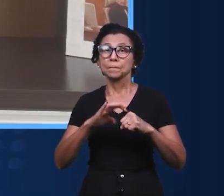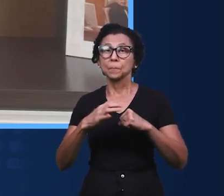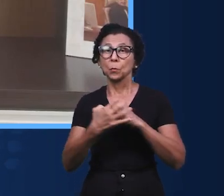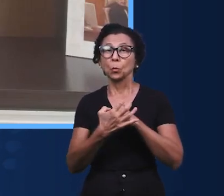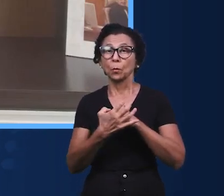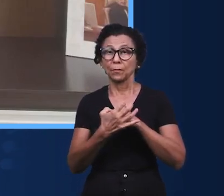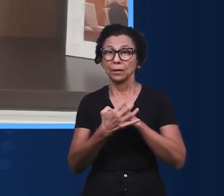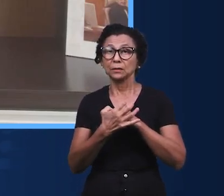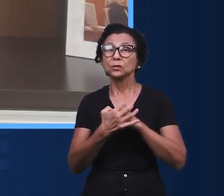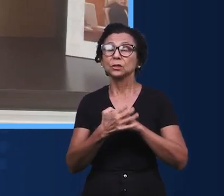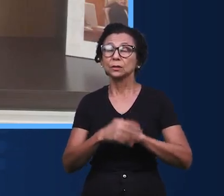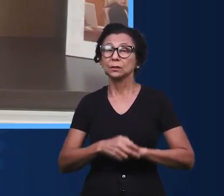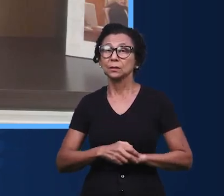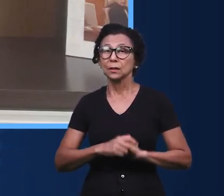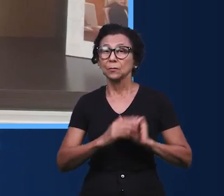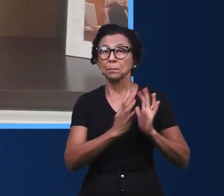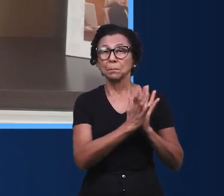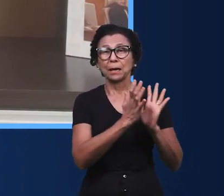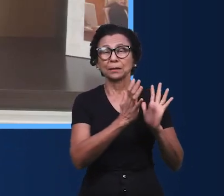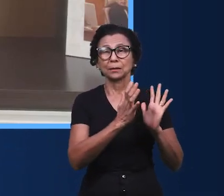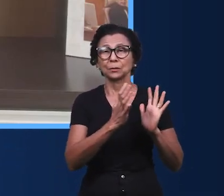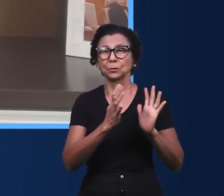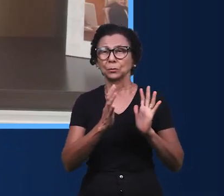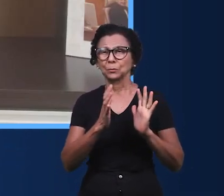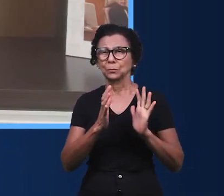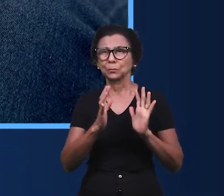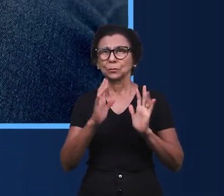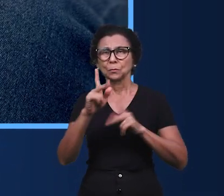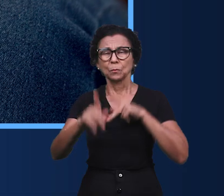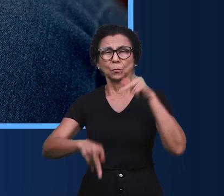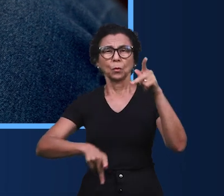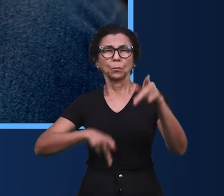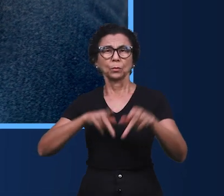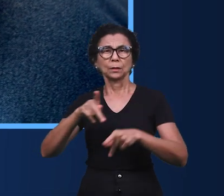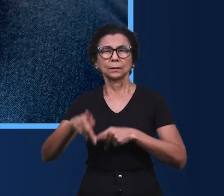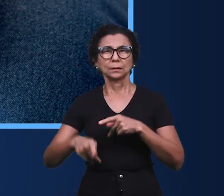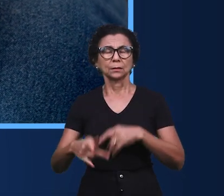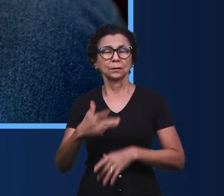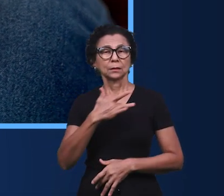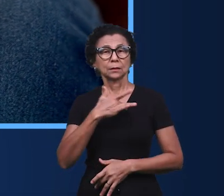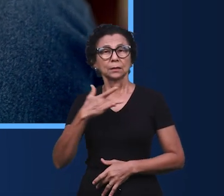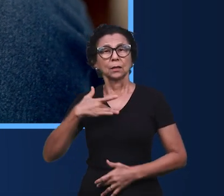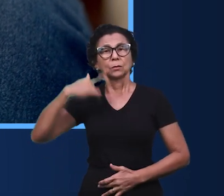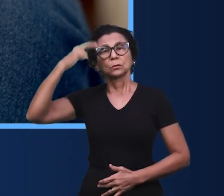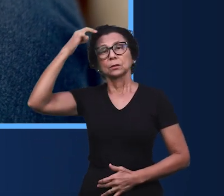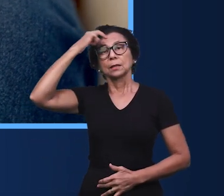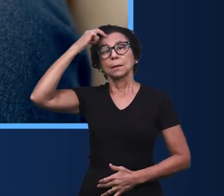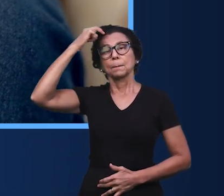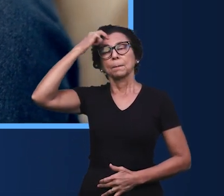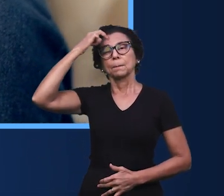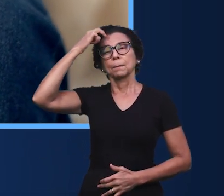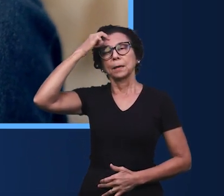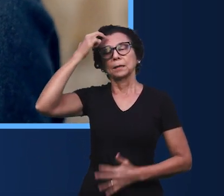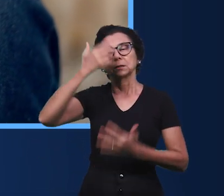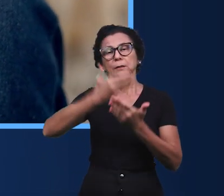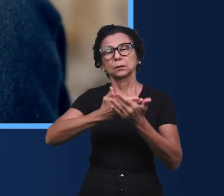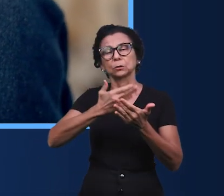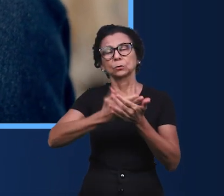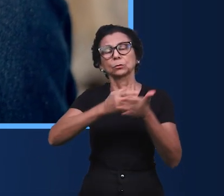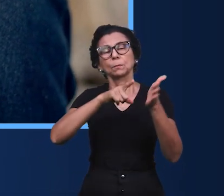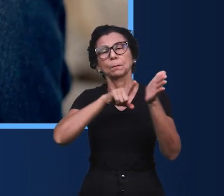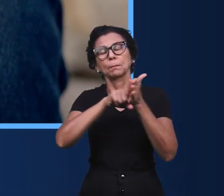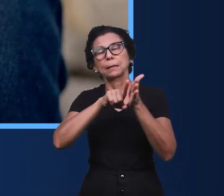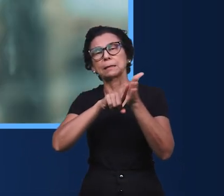significativo na população mundial no quesito saúde mental, porque os estudos indicam